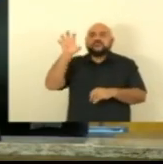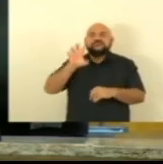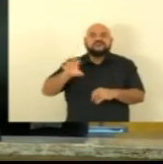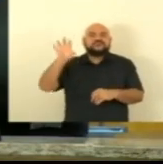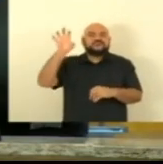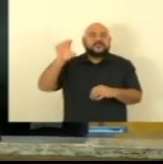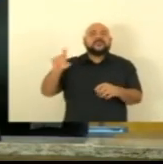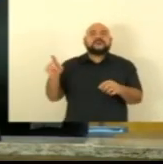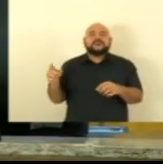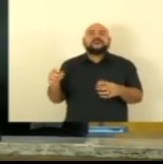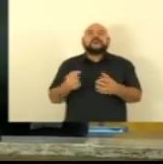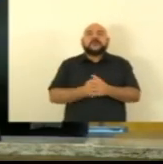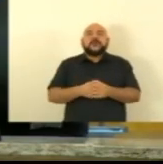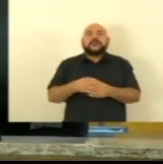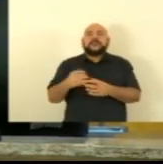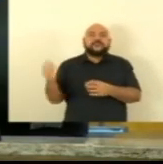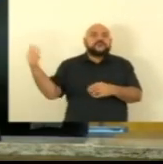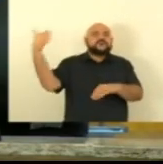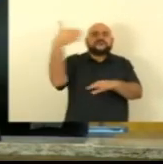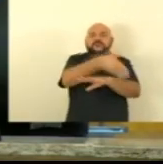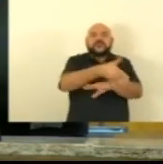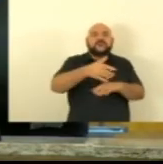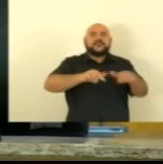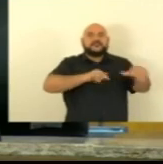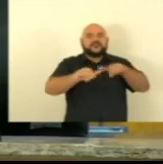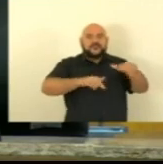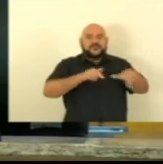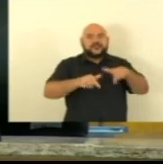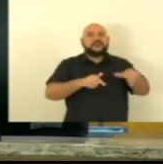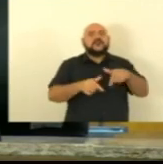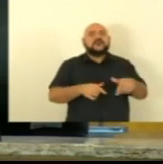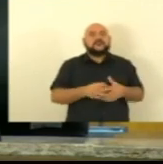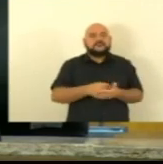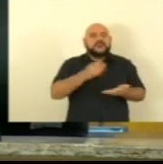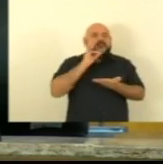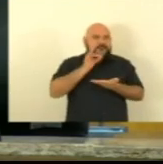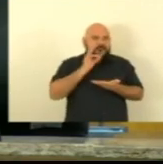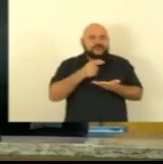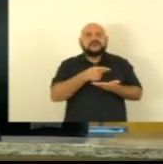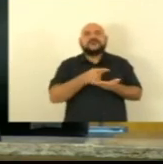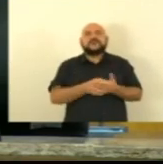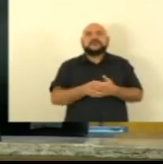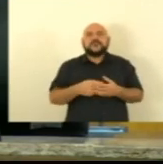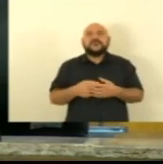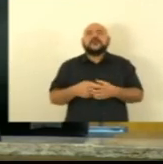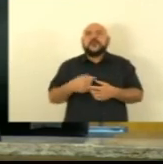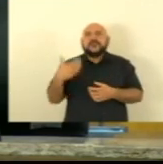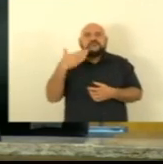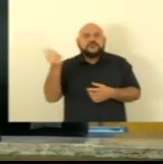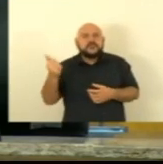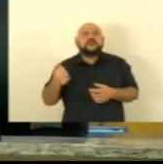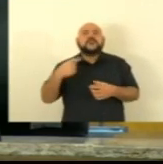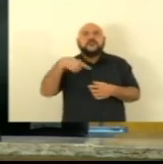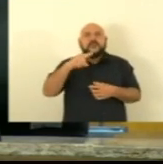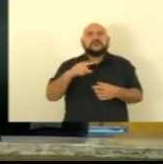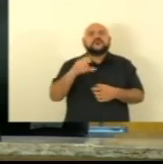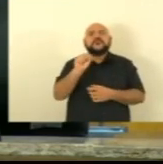Esmeraldo, para trabalhar nessa colheita. E eu saí daqui para atender uma ocorrência no norte do estado, onde lamentavelmente, ali em